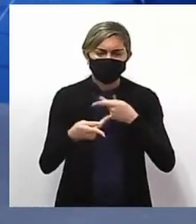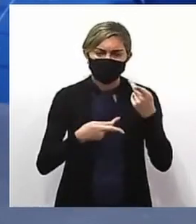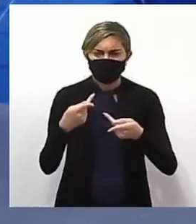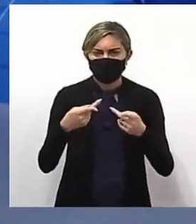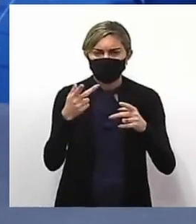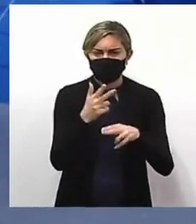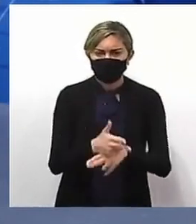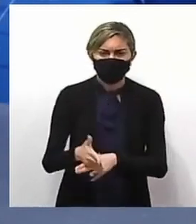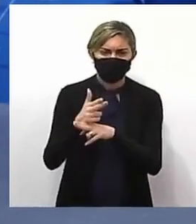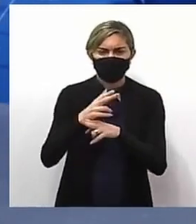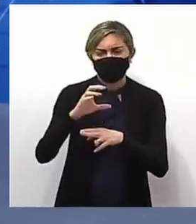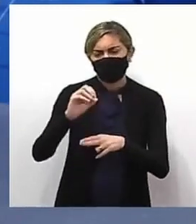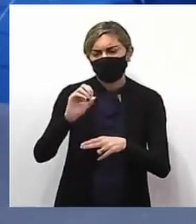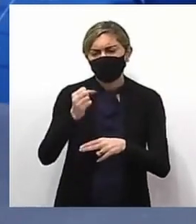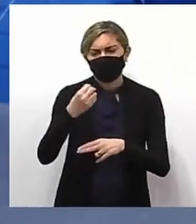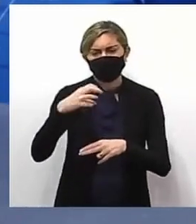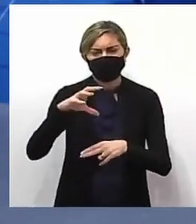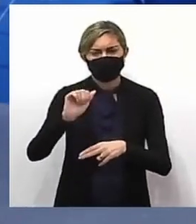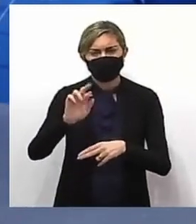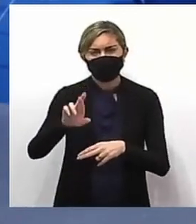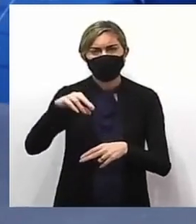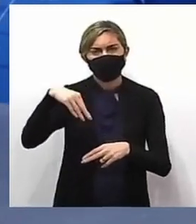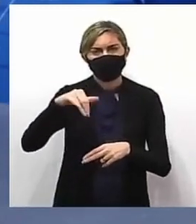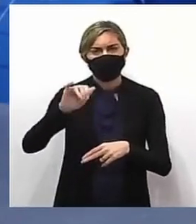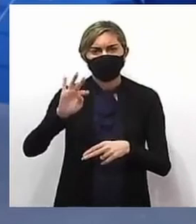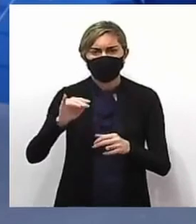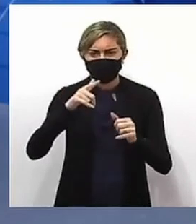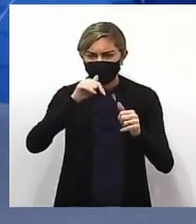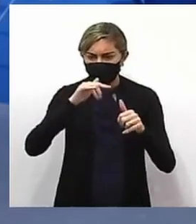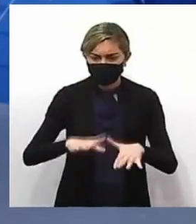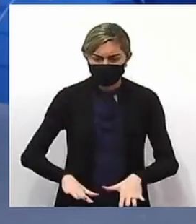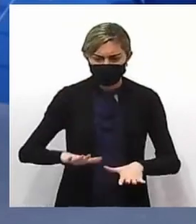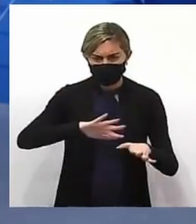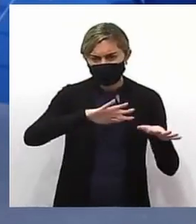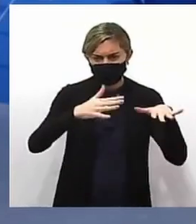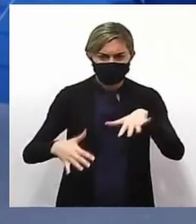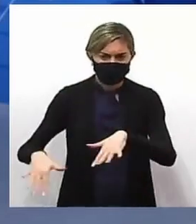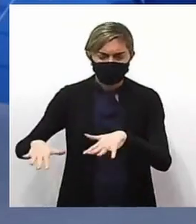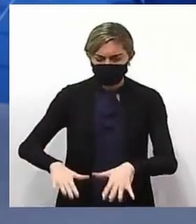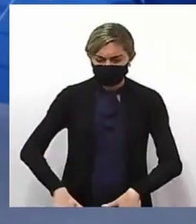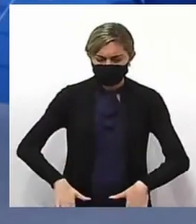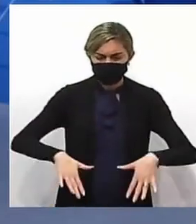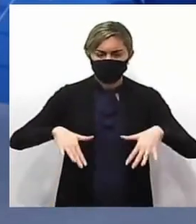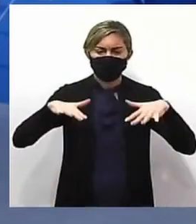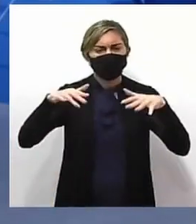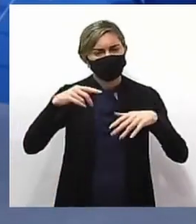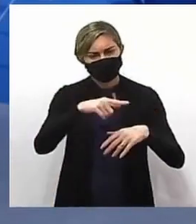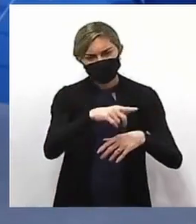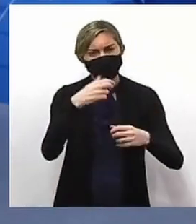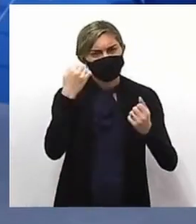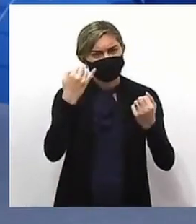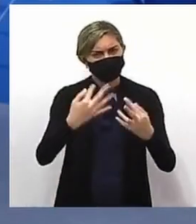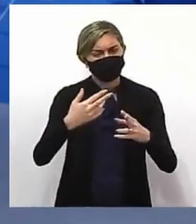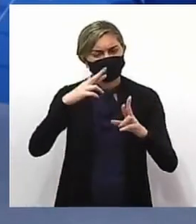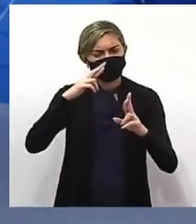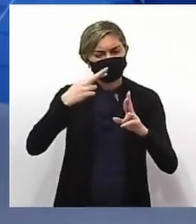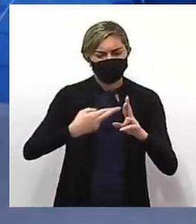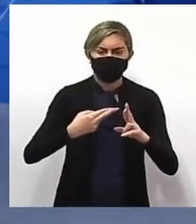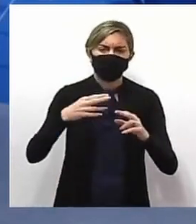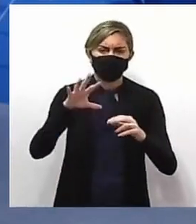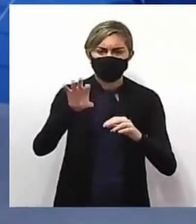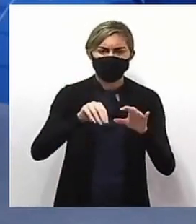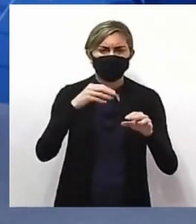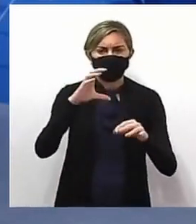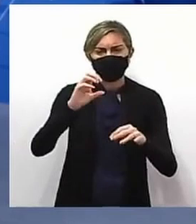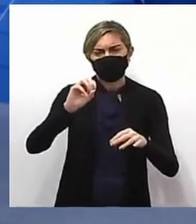filme do Oscar Malta, Quando a Maré Encher, não é? Aí me conta um pouco sobre essas tuas referências. E se a gente pegar o